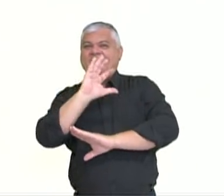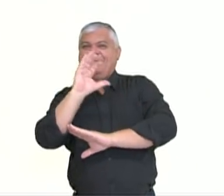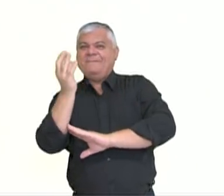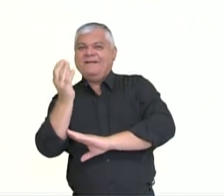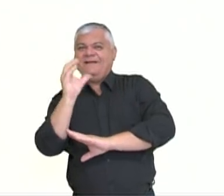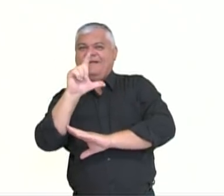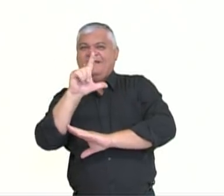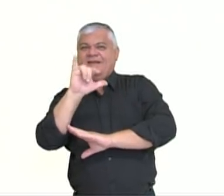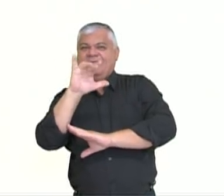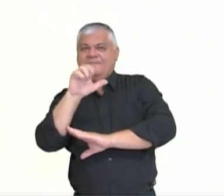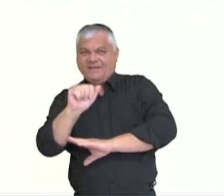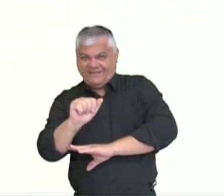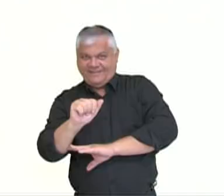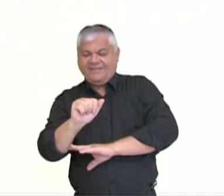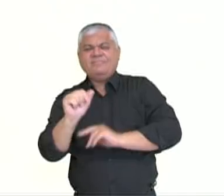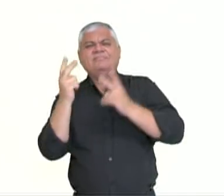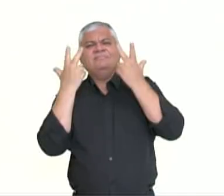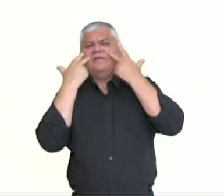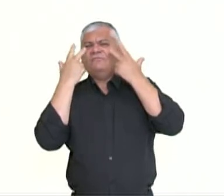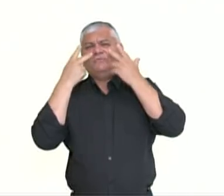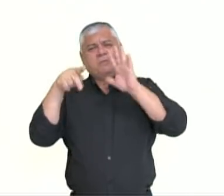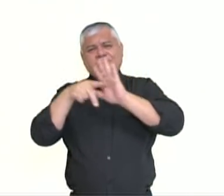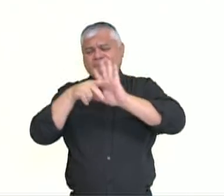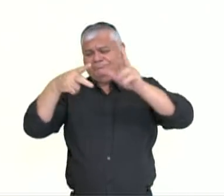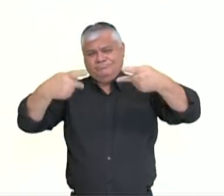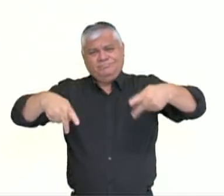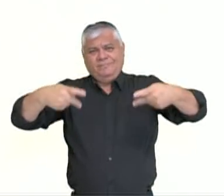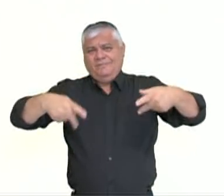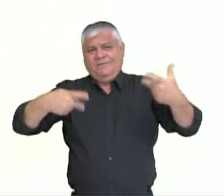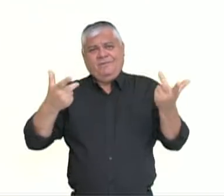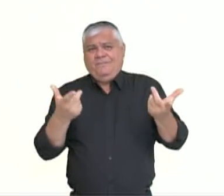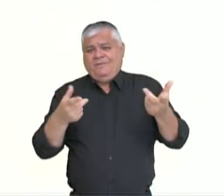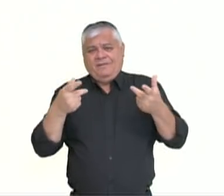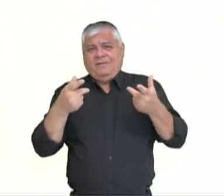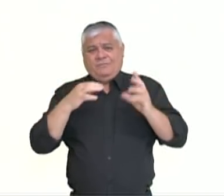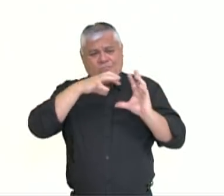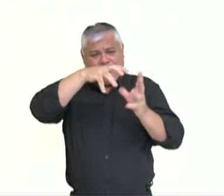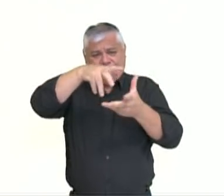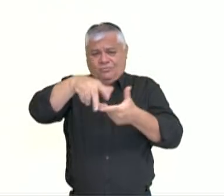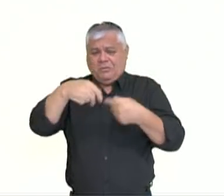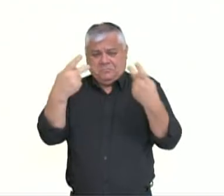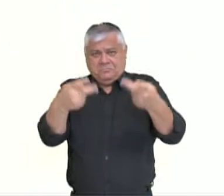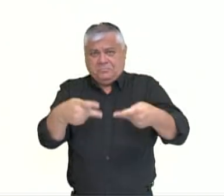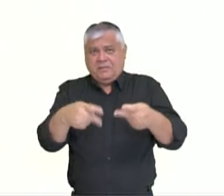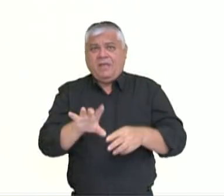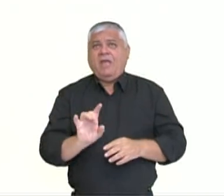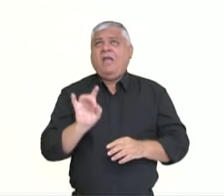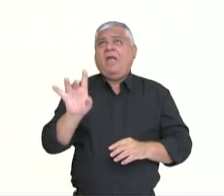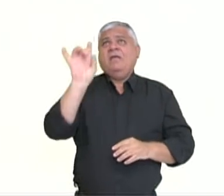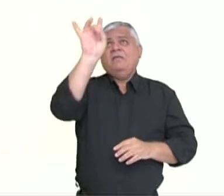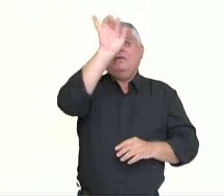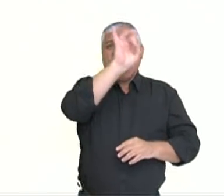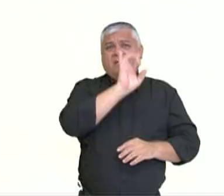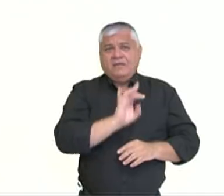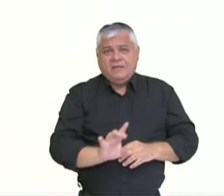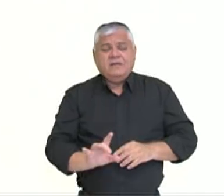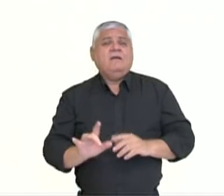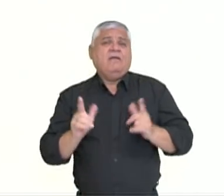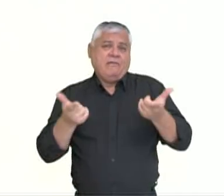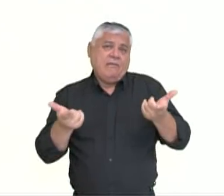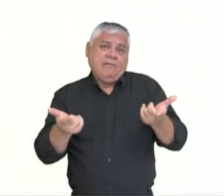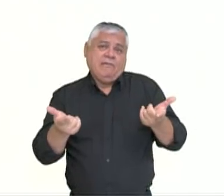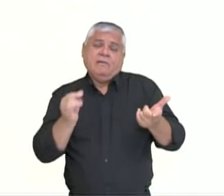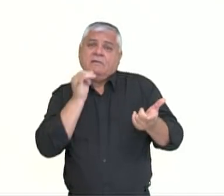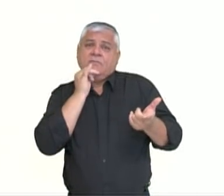temos fatores naturais, características naturais, que são específicas de cada porção do